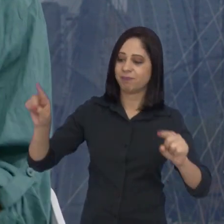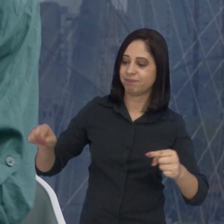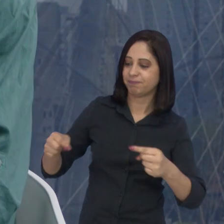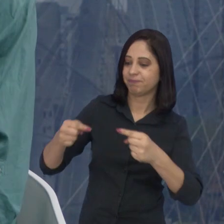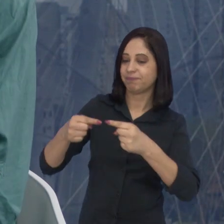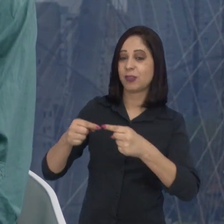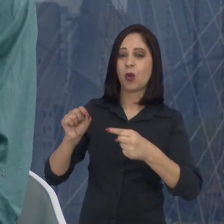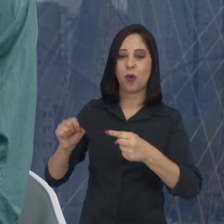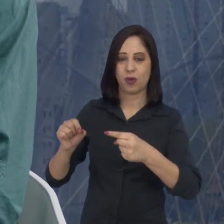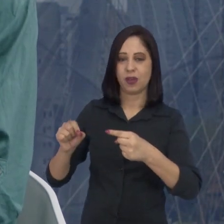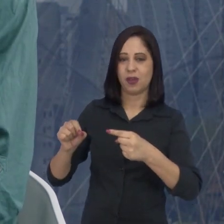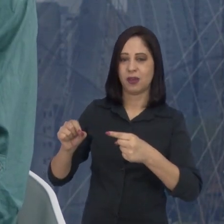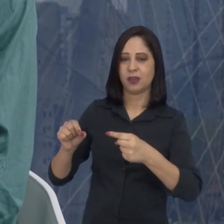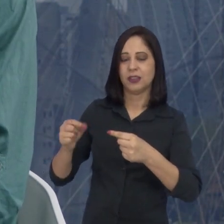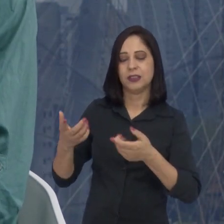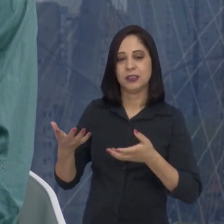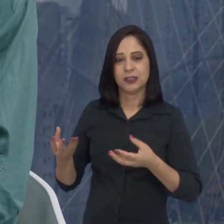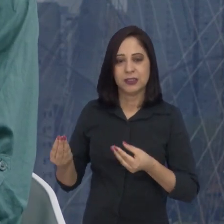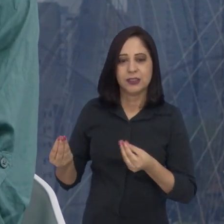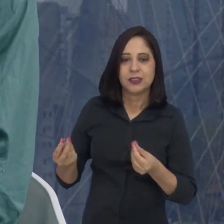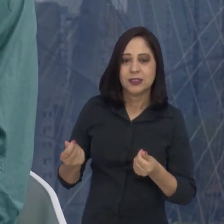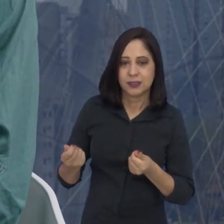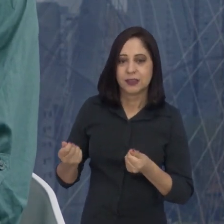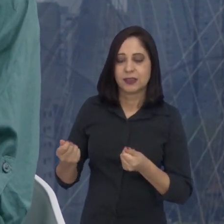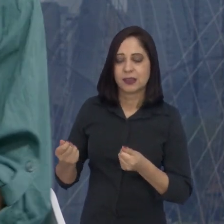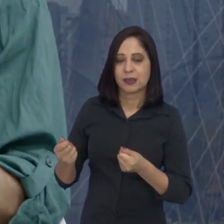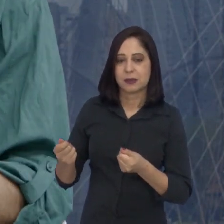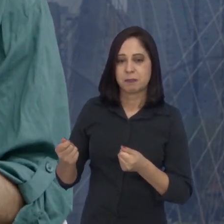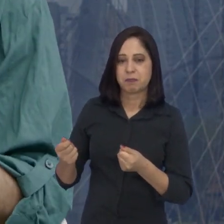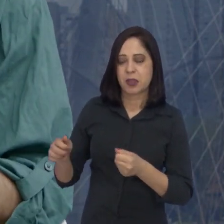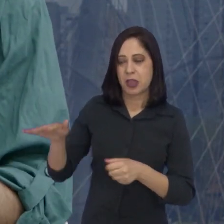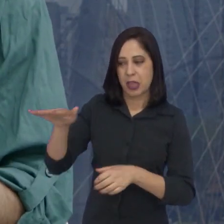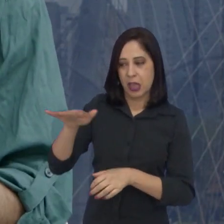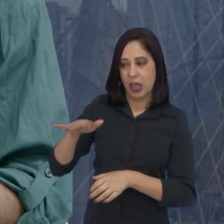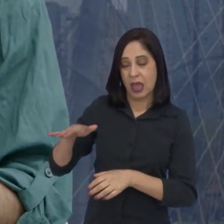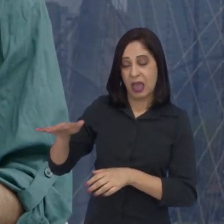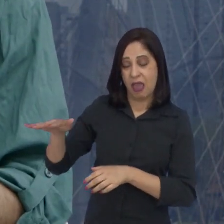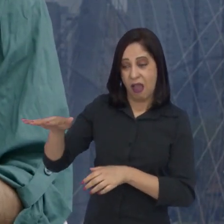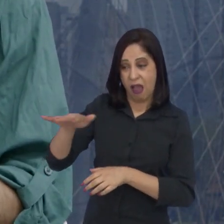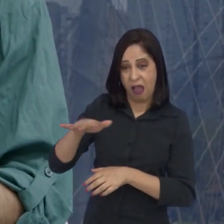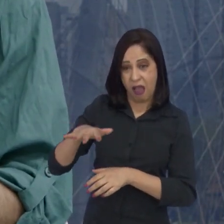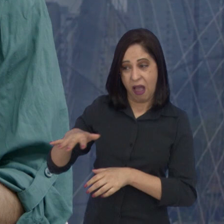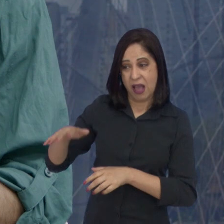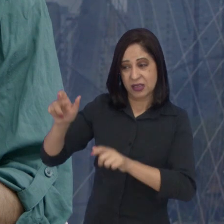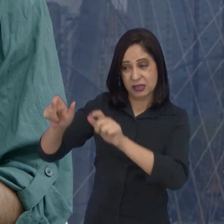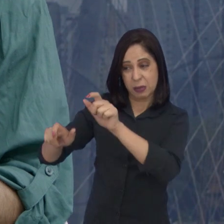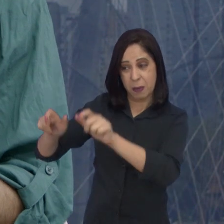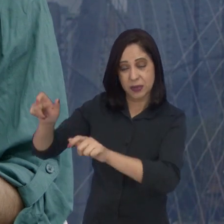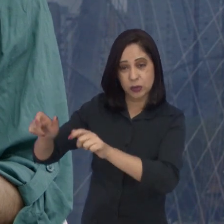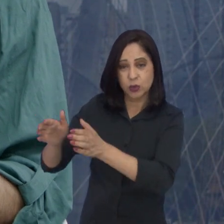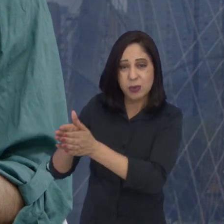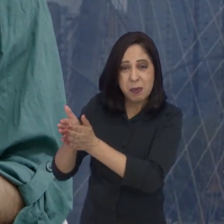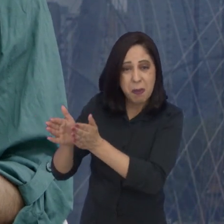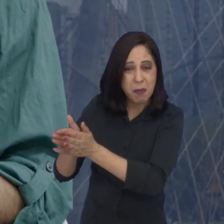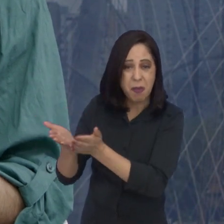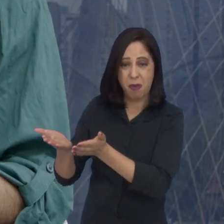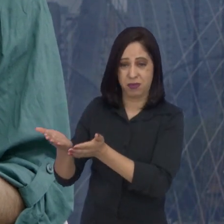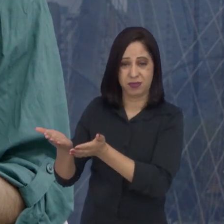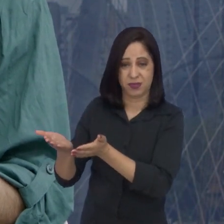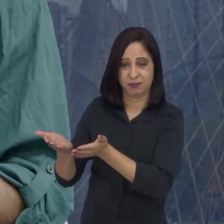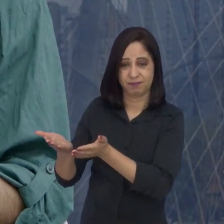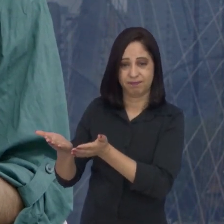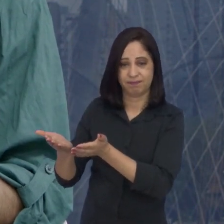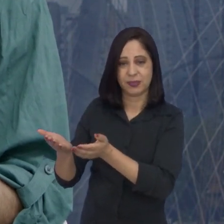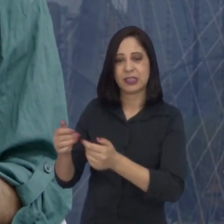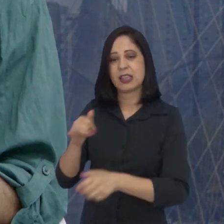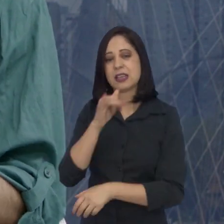uma definição clara de política habitacional. Quando a gente fala